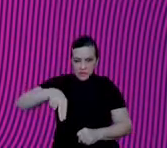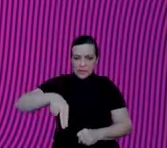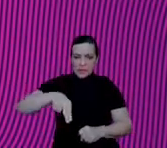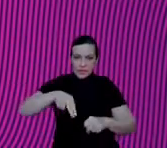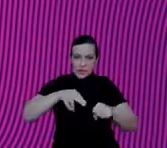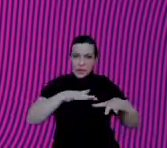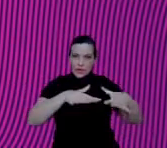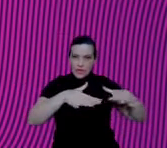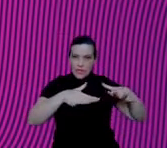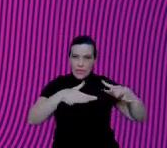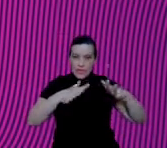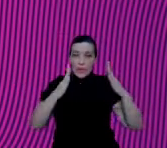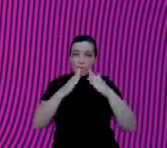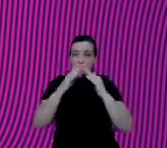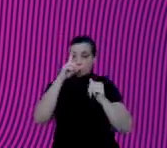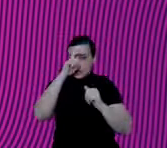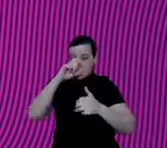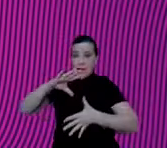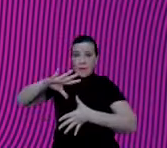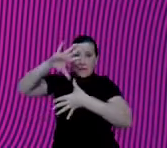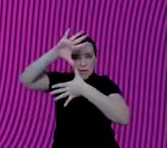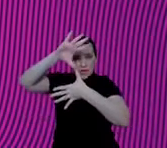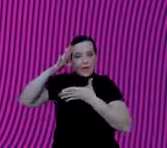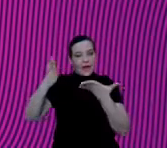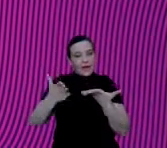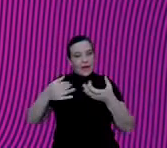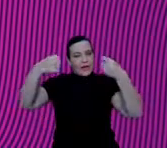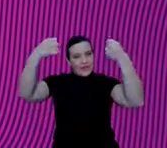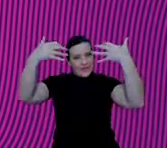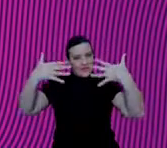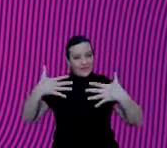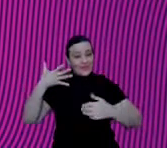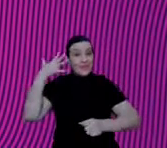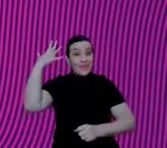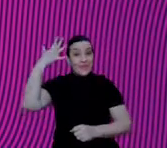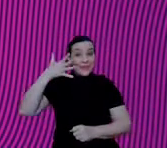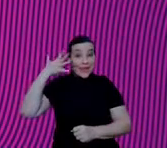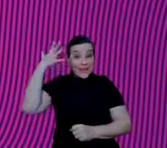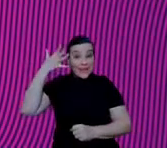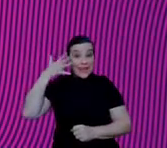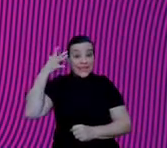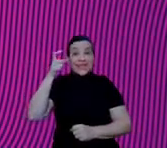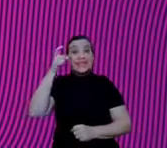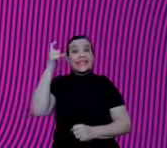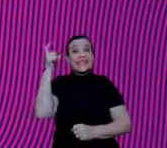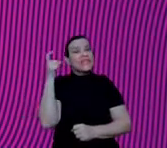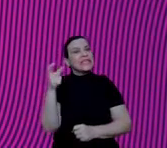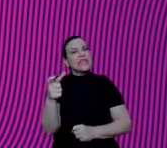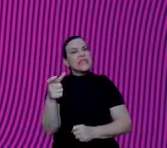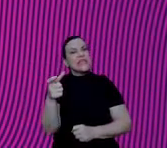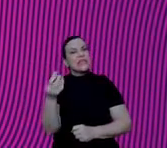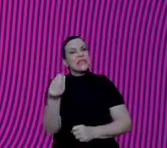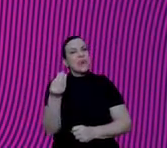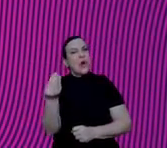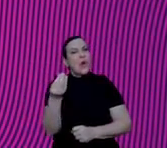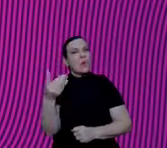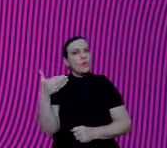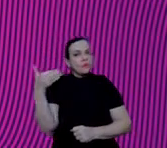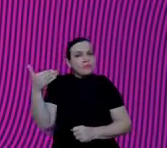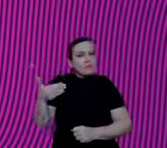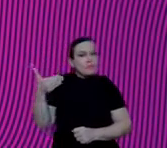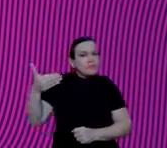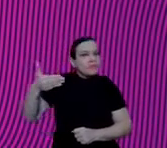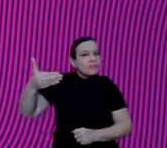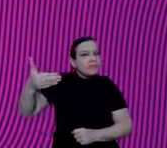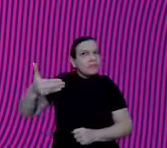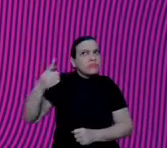Rubens vai nos brindar sobre uma palestra muito interessante do que a gente teve aí de avanços nos últimos 10 anos